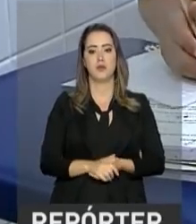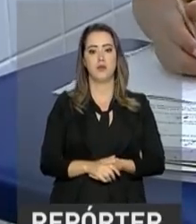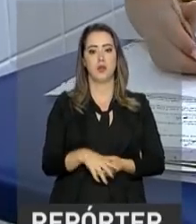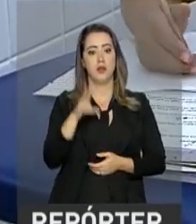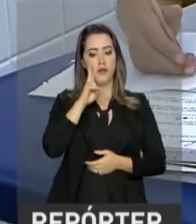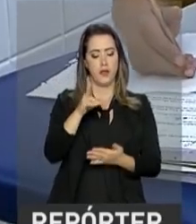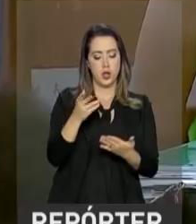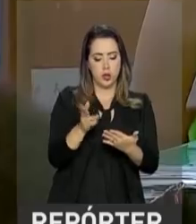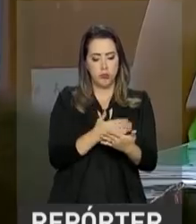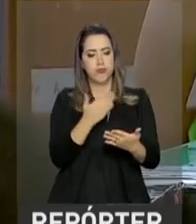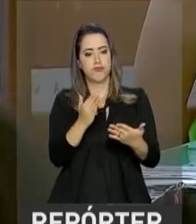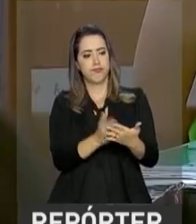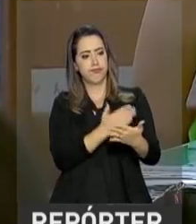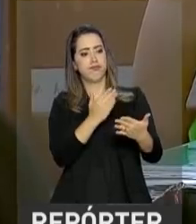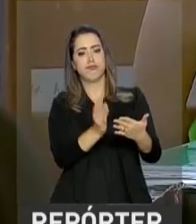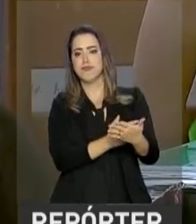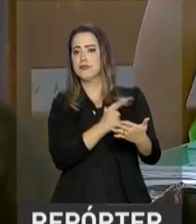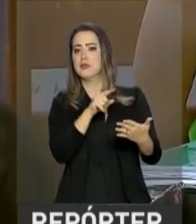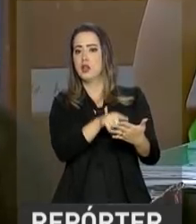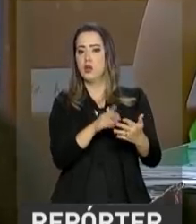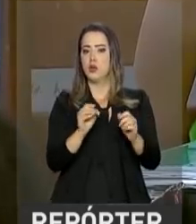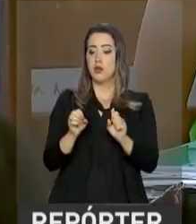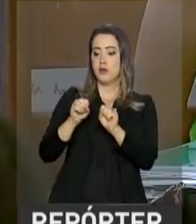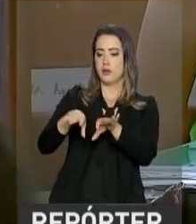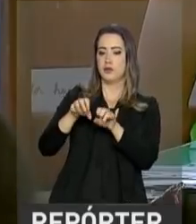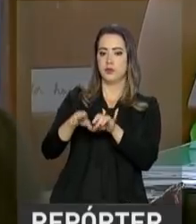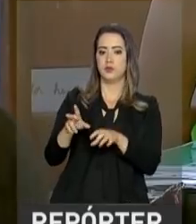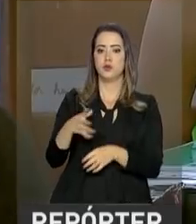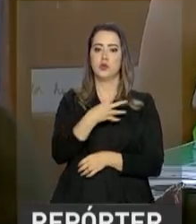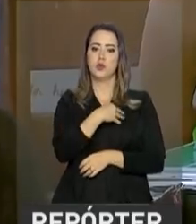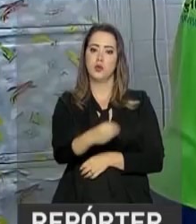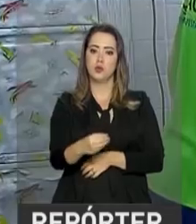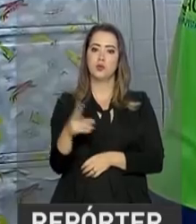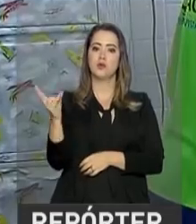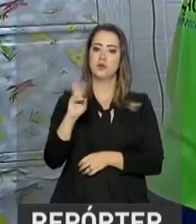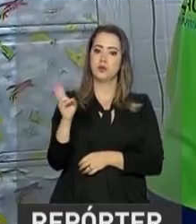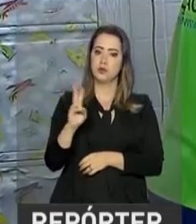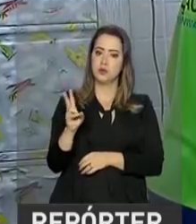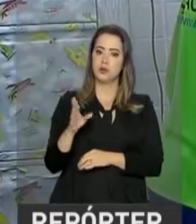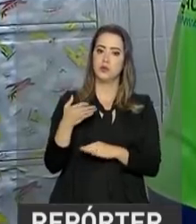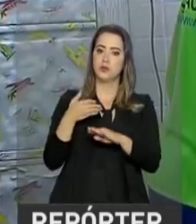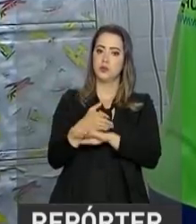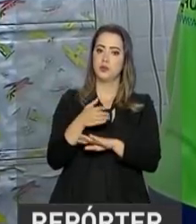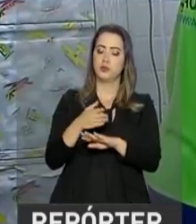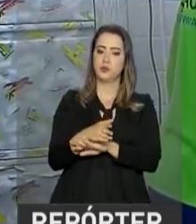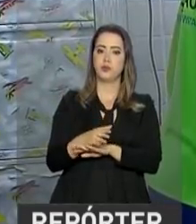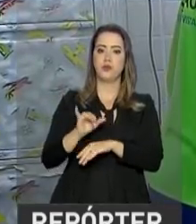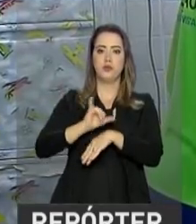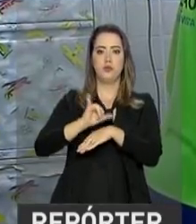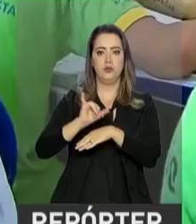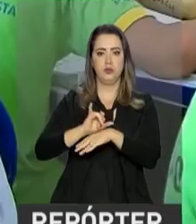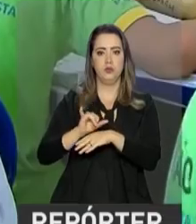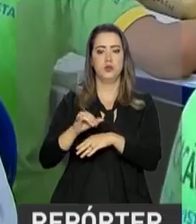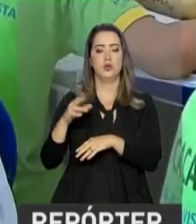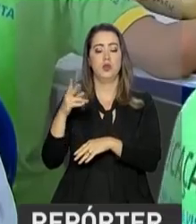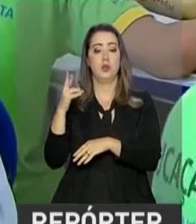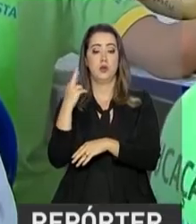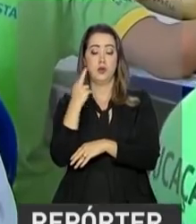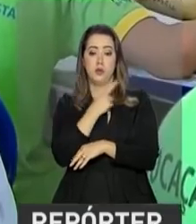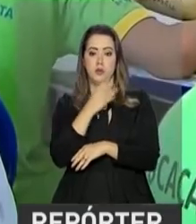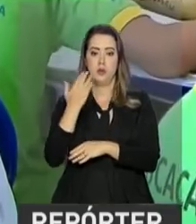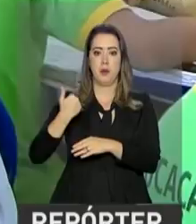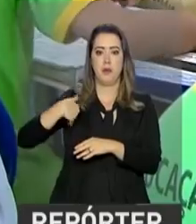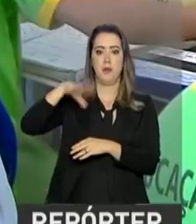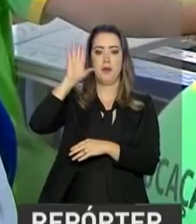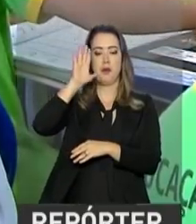olho no livro e nas instruções da professora os filhos dos venezuelanos que migraram para boa vista tenta ultrapassar a barreira da língua